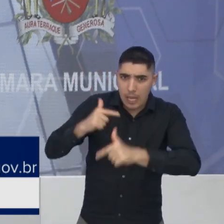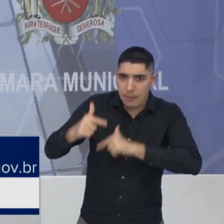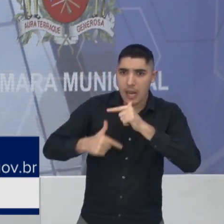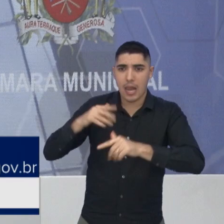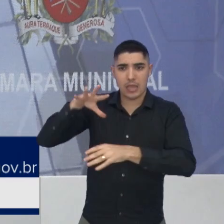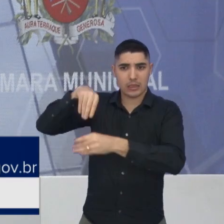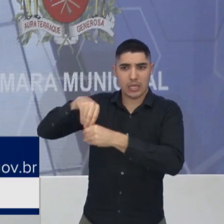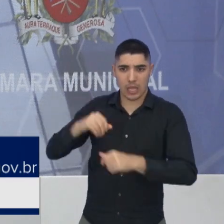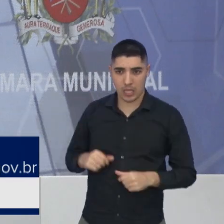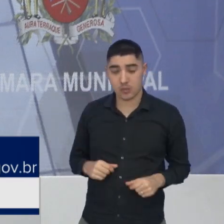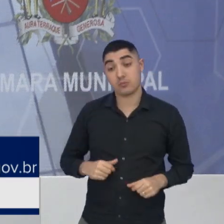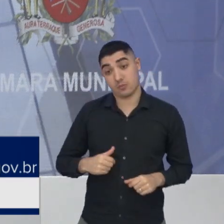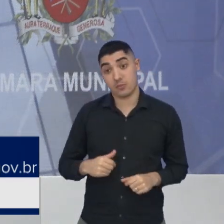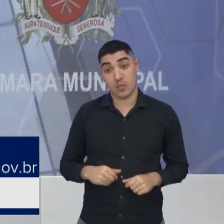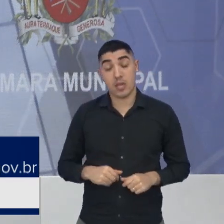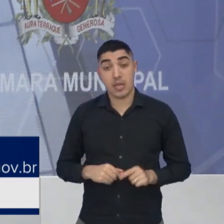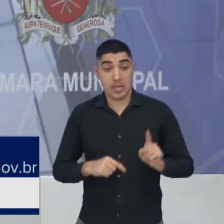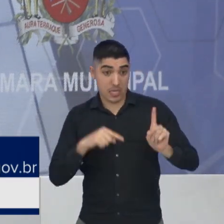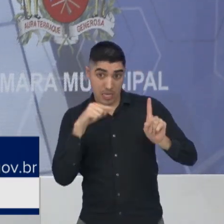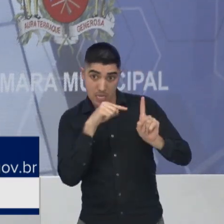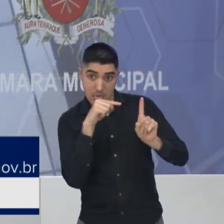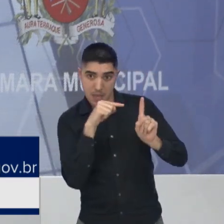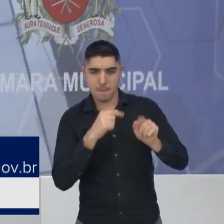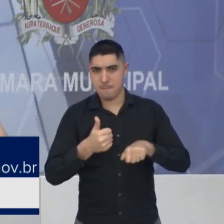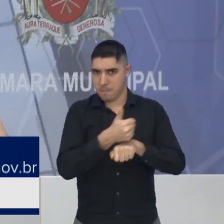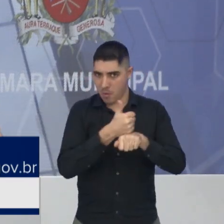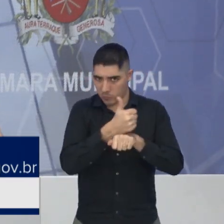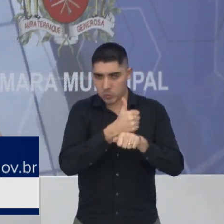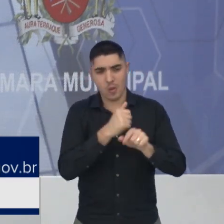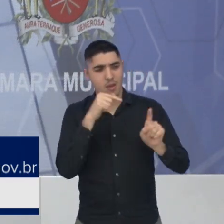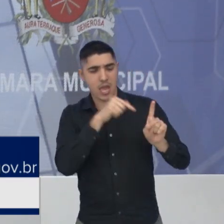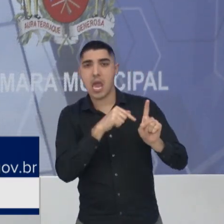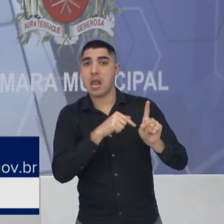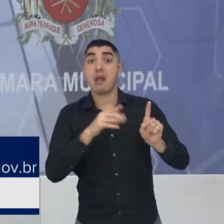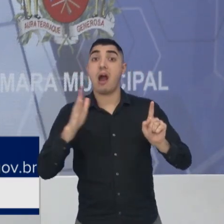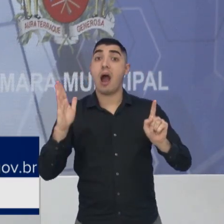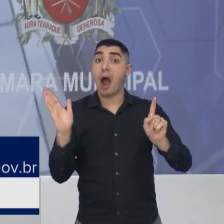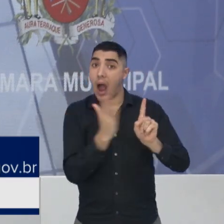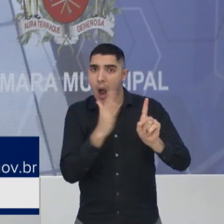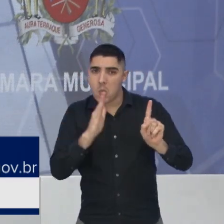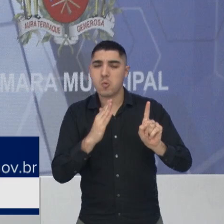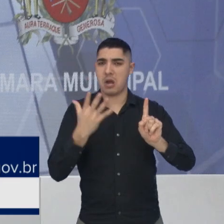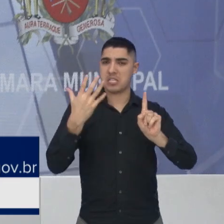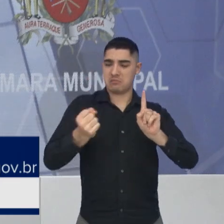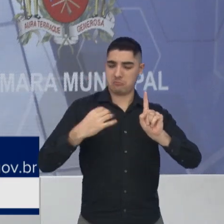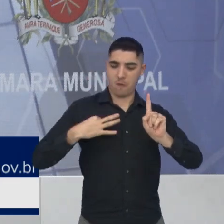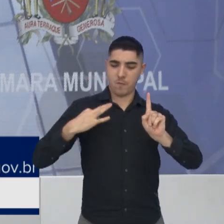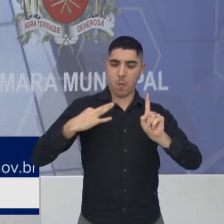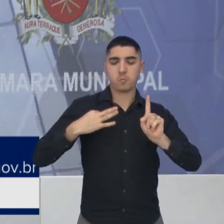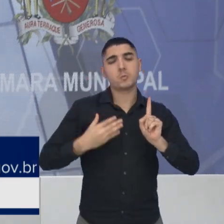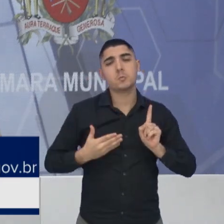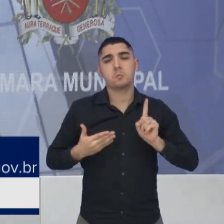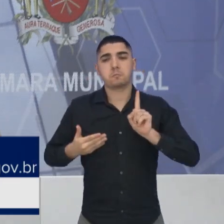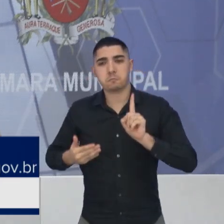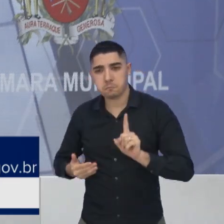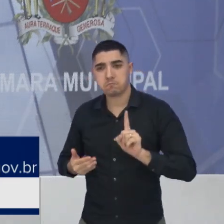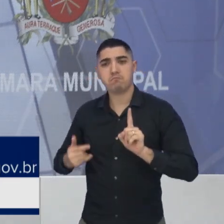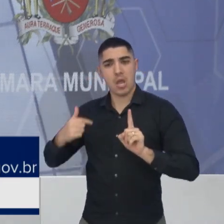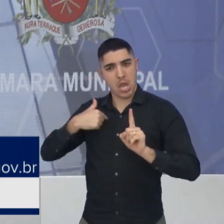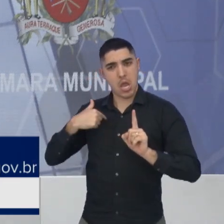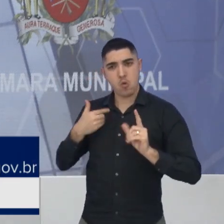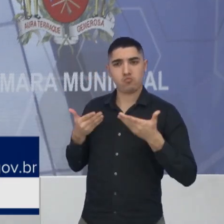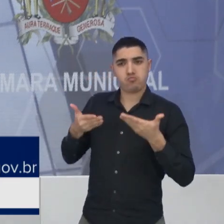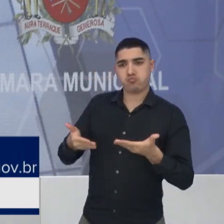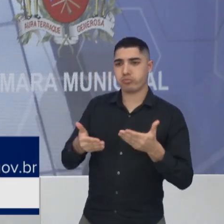essas pessoas que muitas das vezes voluntariamente se colocam à disposição para reger um